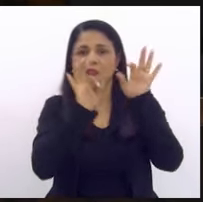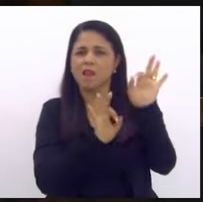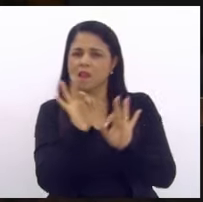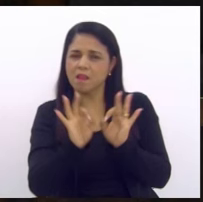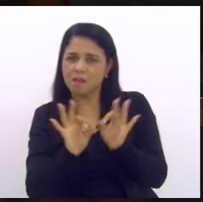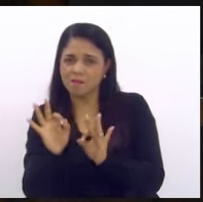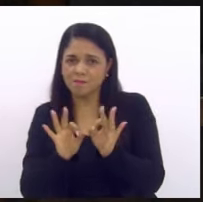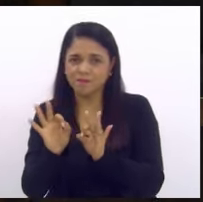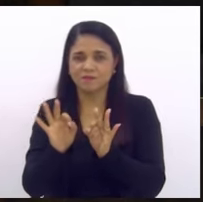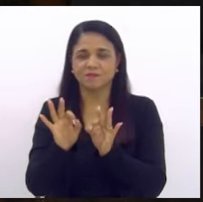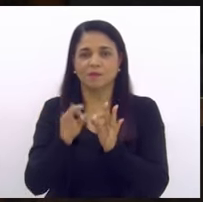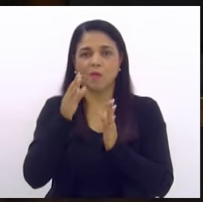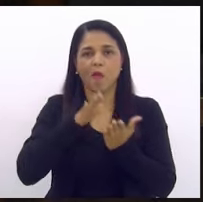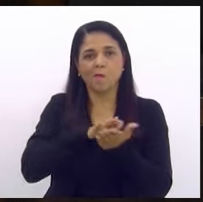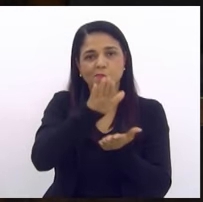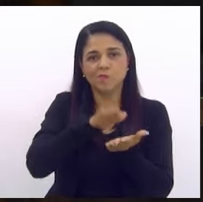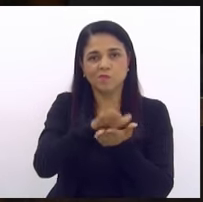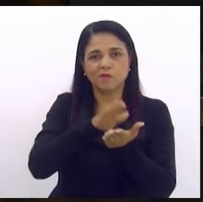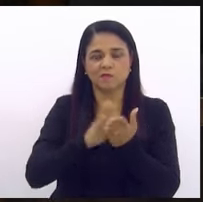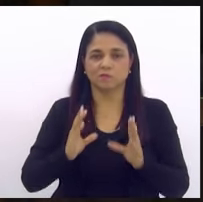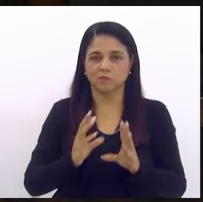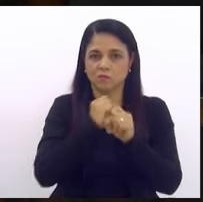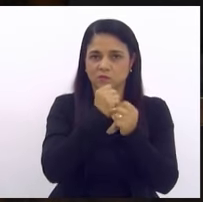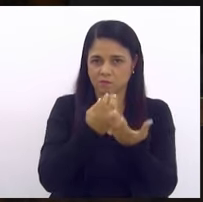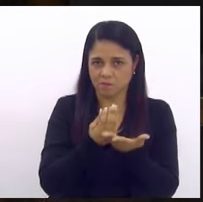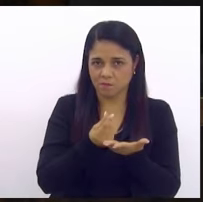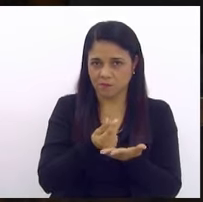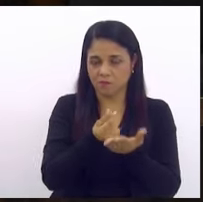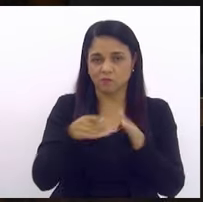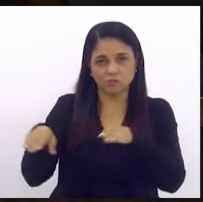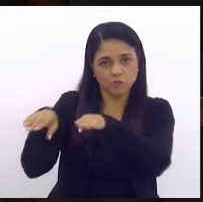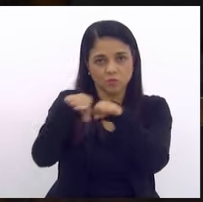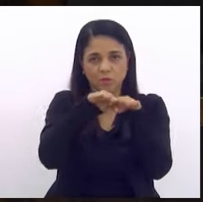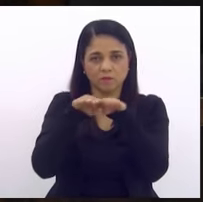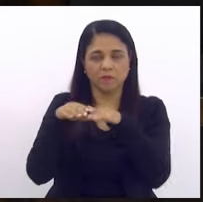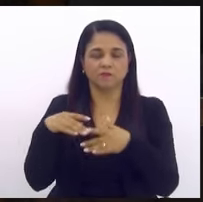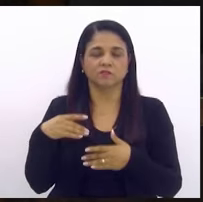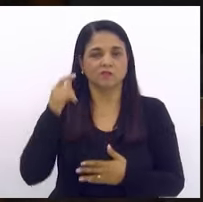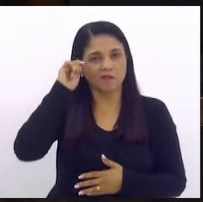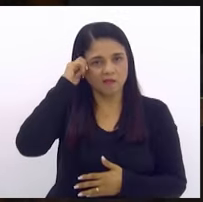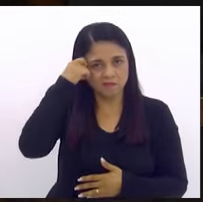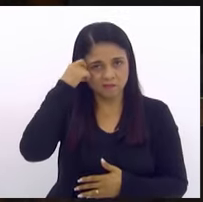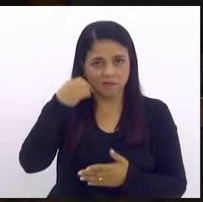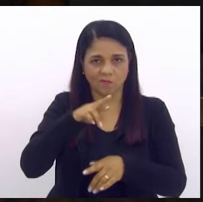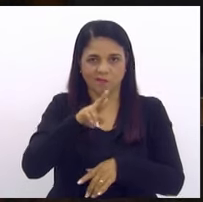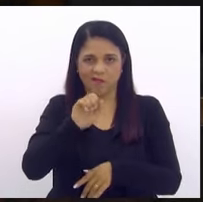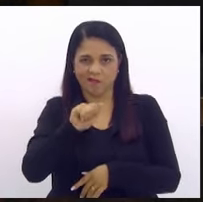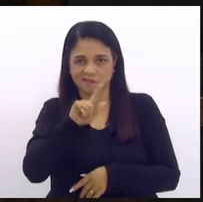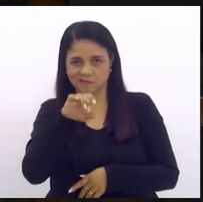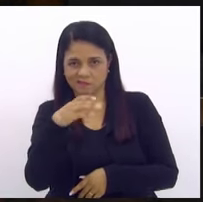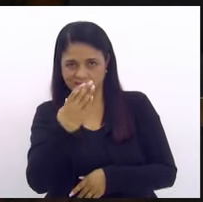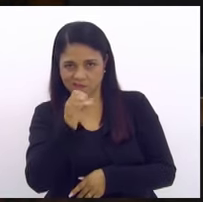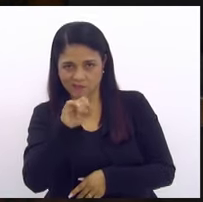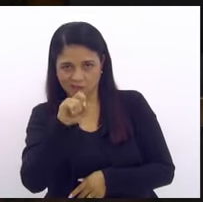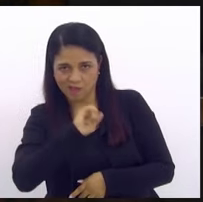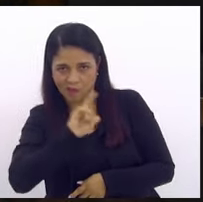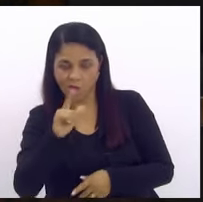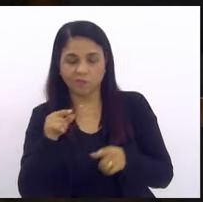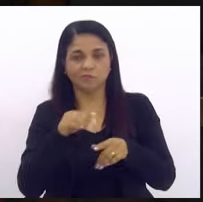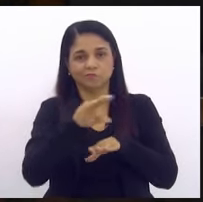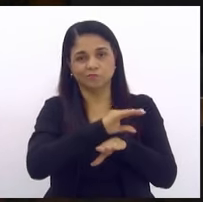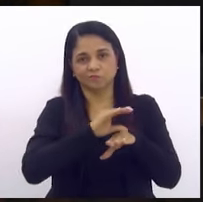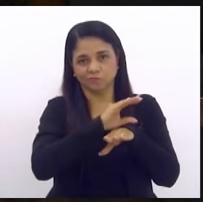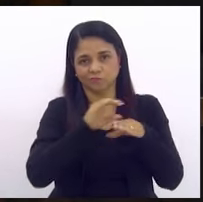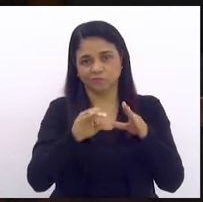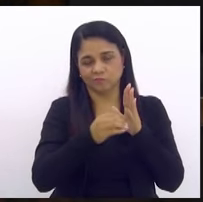elaboração e a publicação do orçamento temático da igualdade racial, Pendendo de parecer da Comissão de Emendas Constitucionais